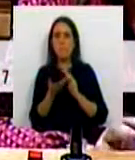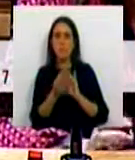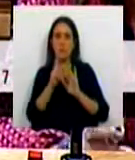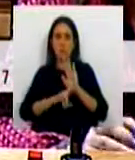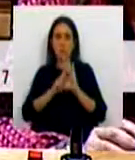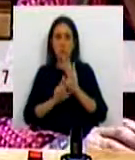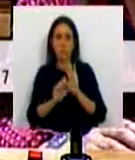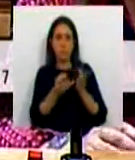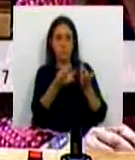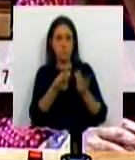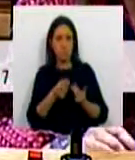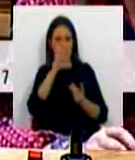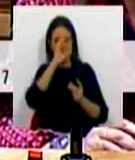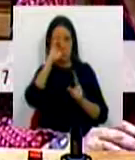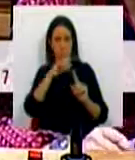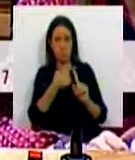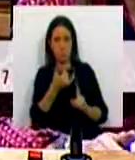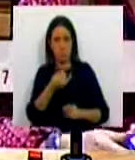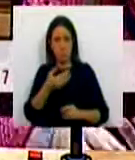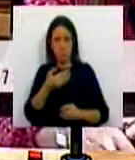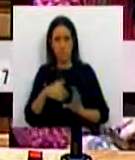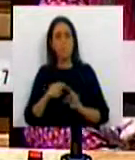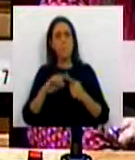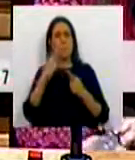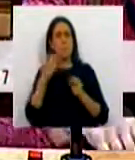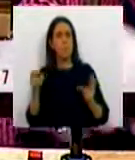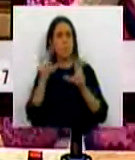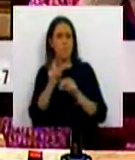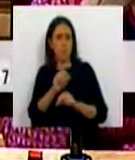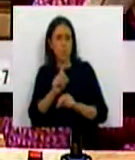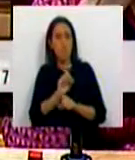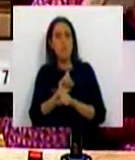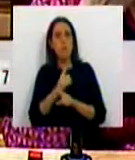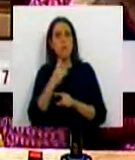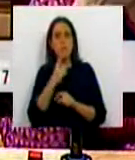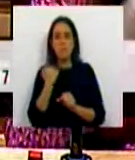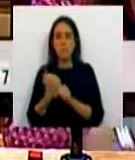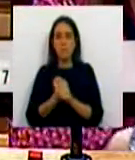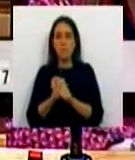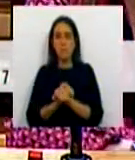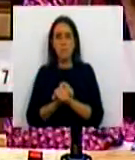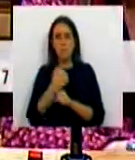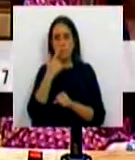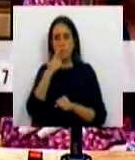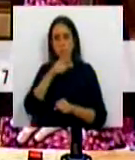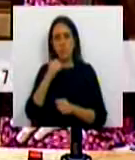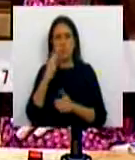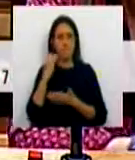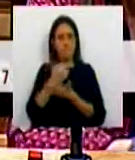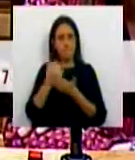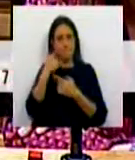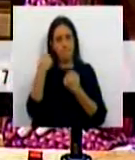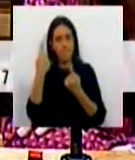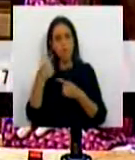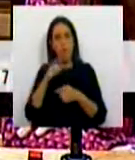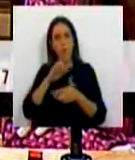do Orçamento de Estado de 2017. A primeira não é nova e prende-se com a alteração do período normal de trabalho dos trabalhadores em funções públicas, isto é, o regresso